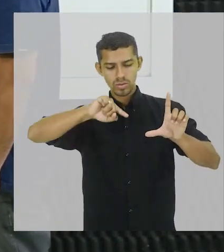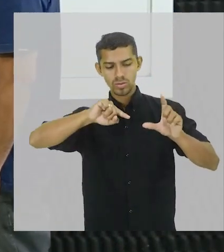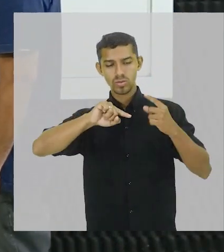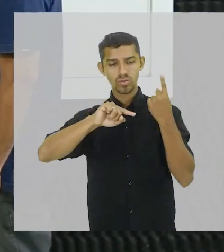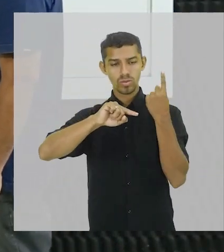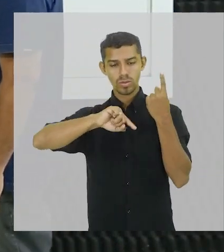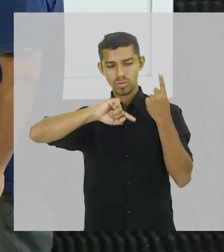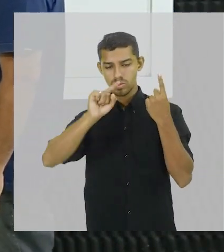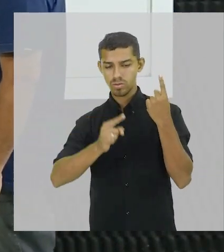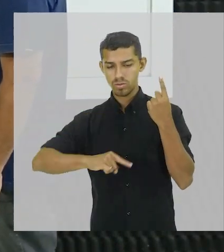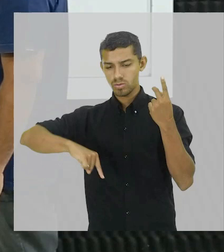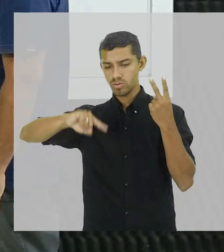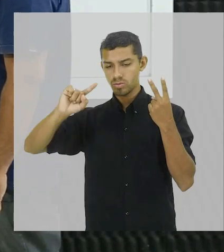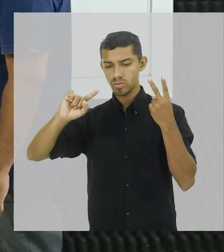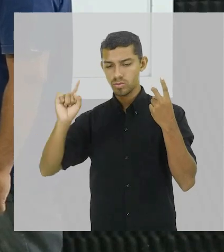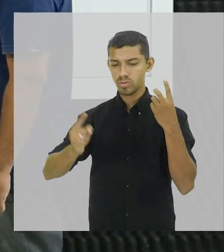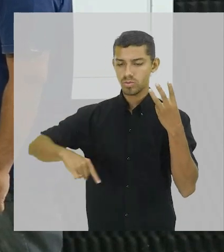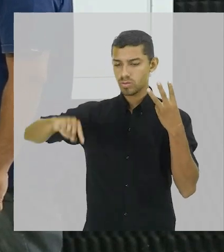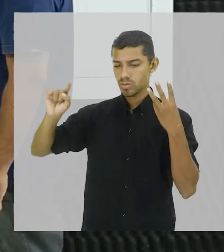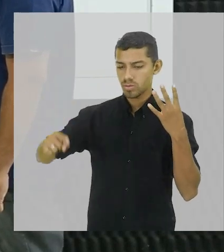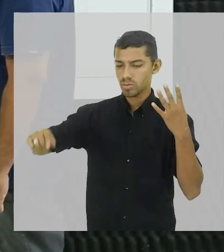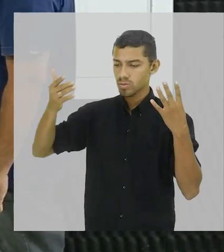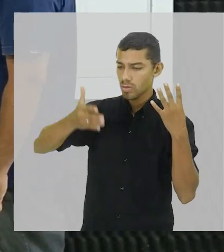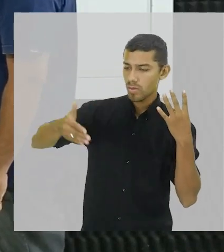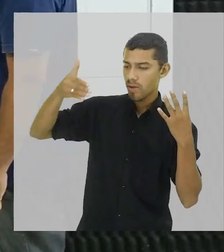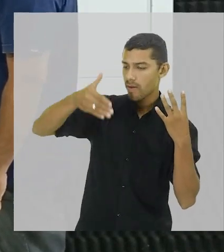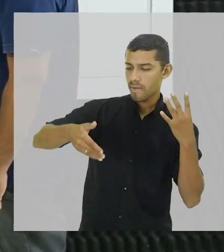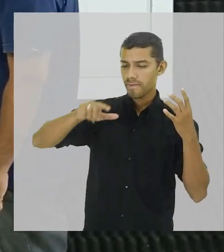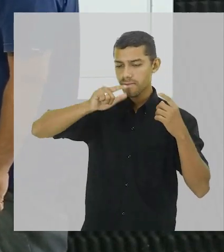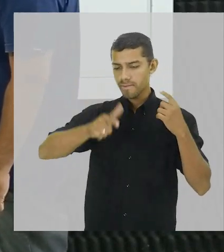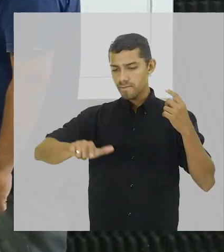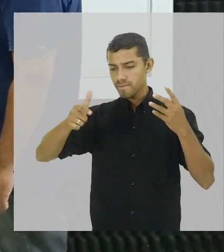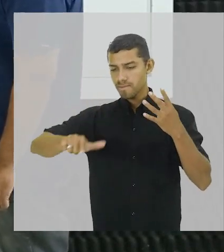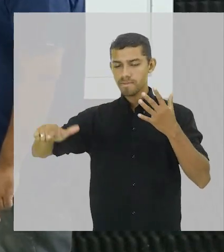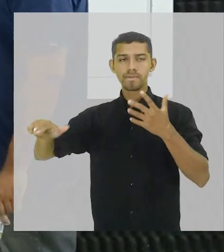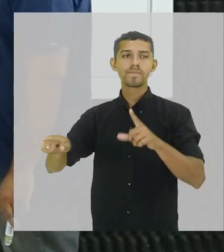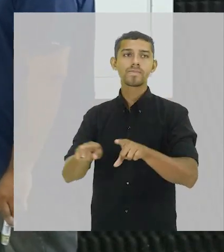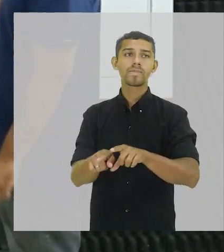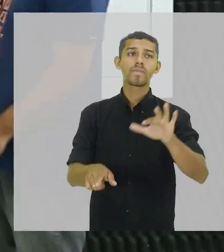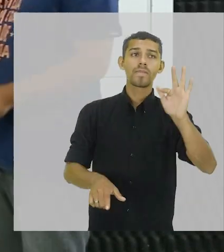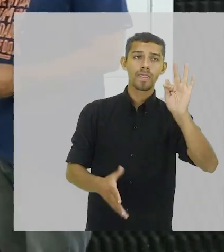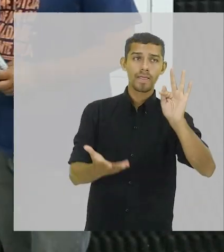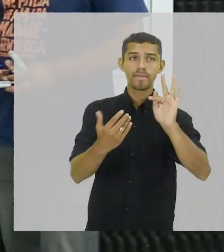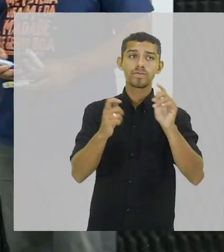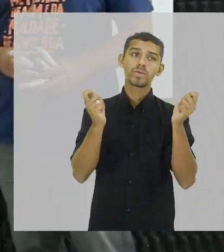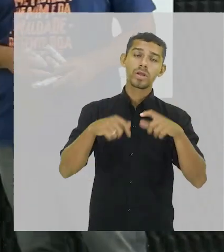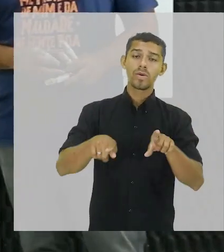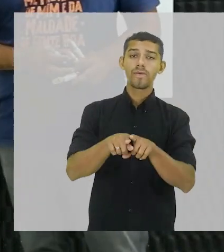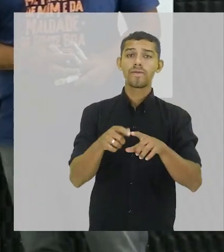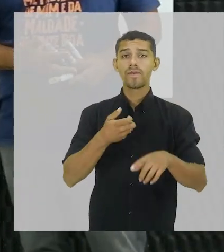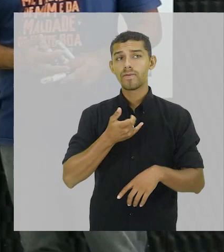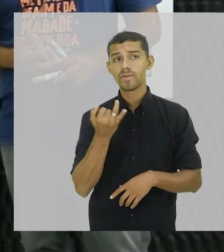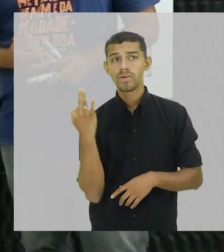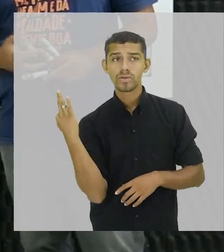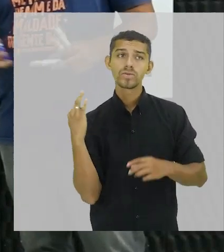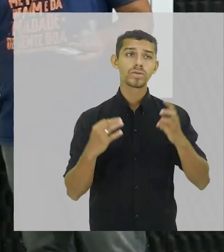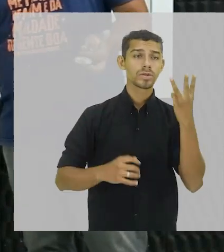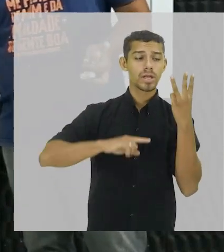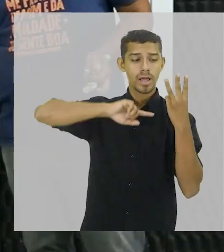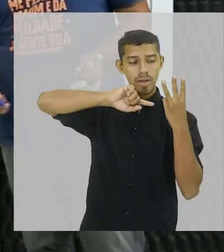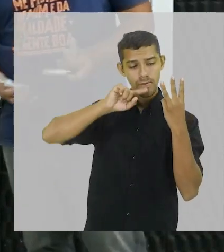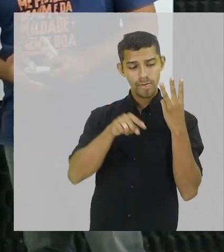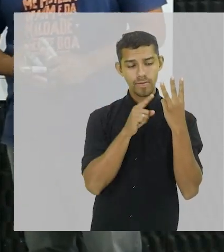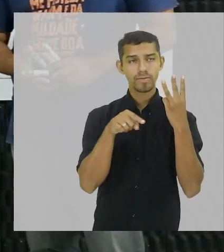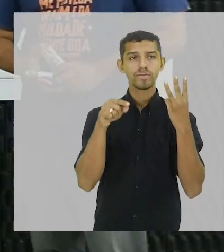onda eletromagnética é 3 vezes 10 oitava metros por segundo, ou 300 mil quilômetros